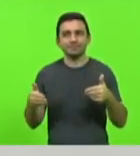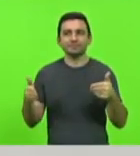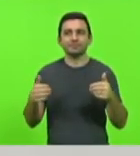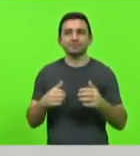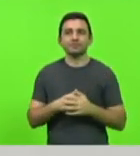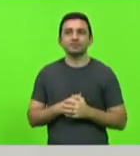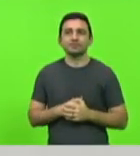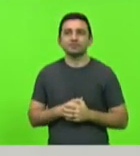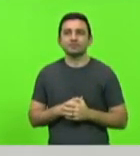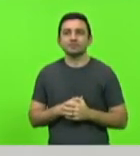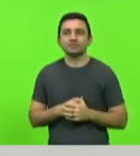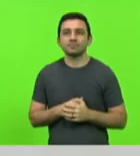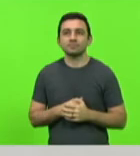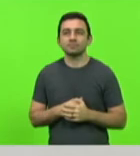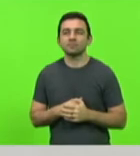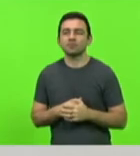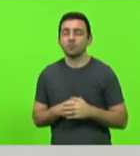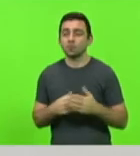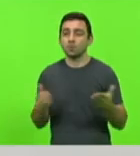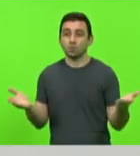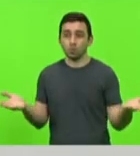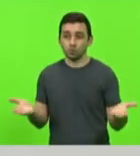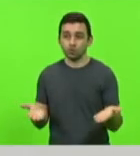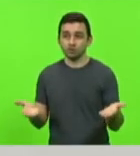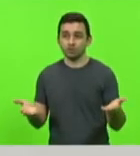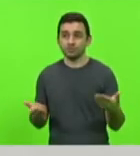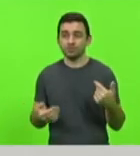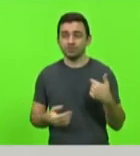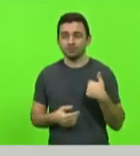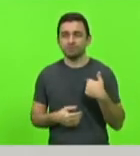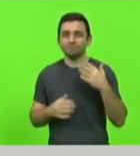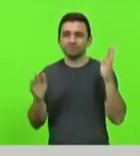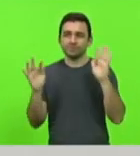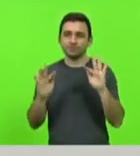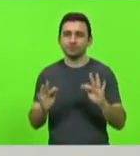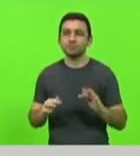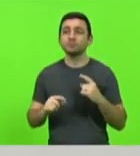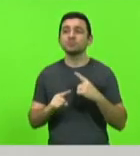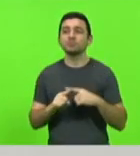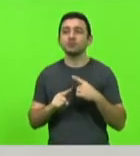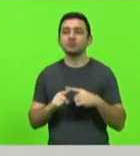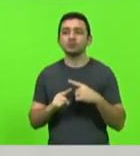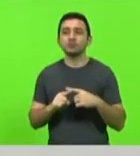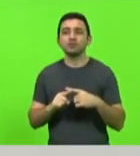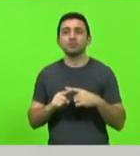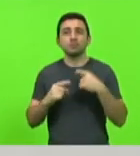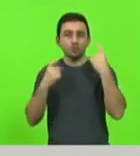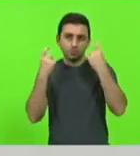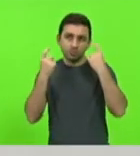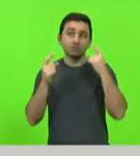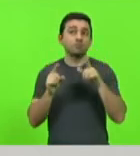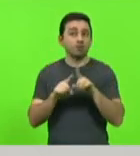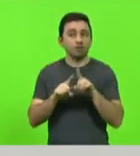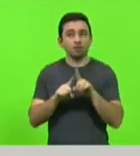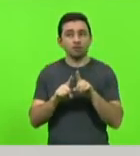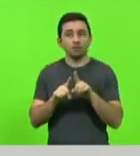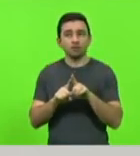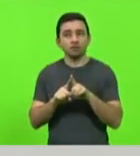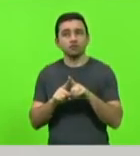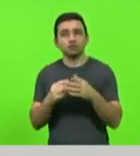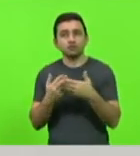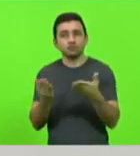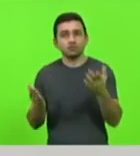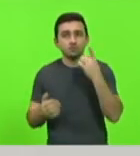Mas, gente, hoje eu estou feliz por causa de feliz e preocupado ao mesmo tempo, meus amigos